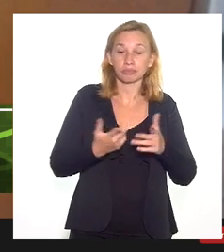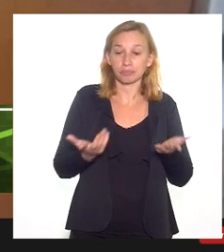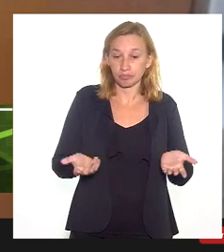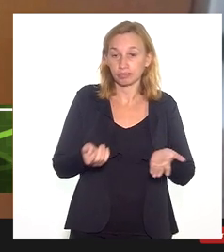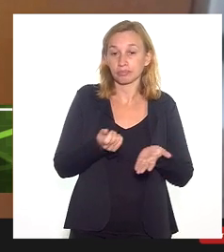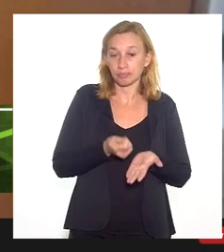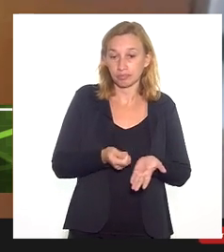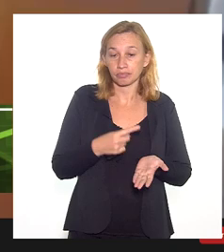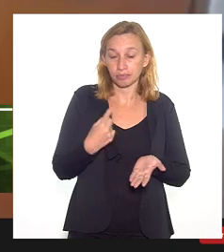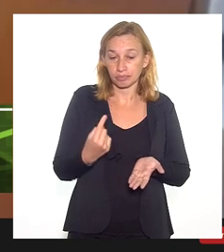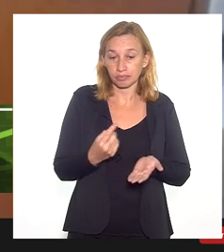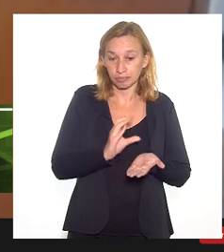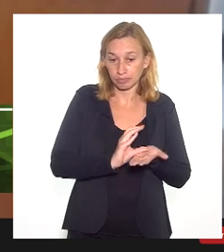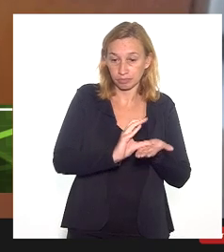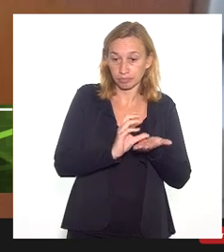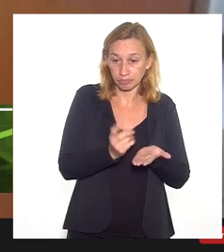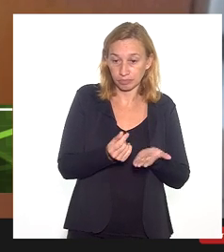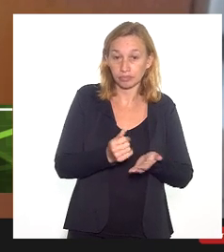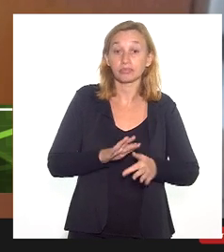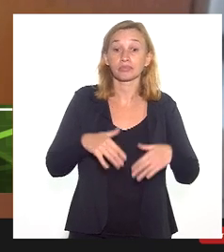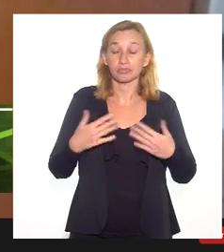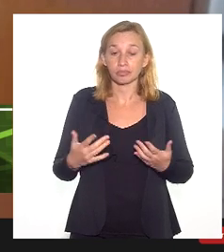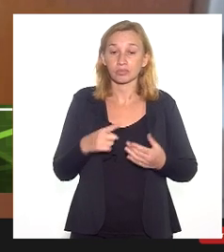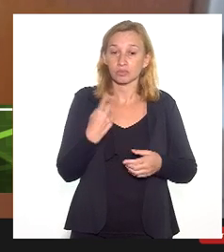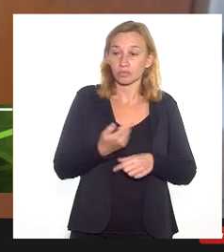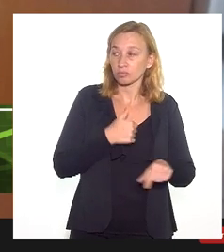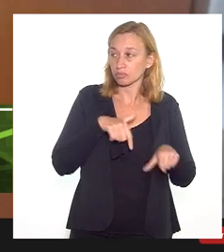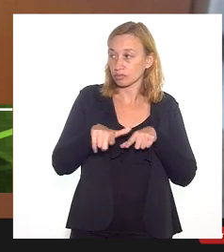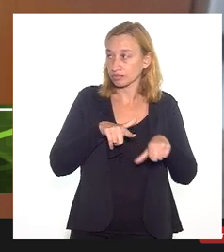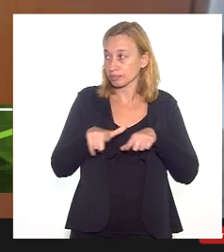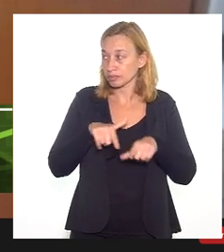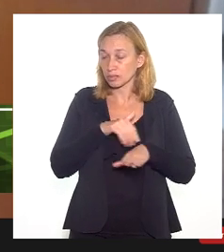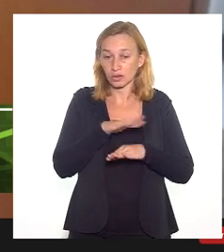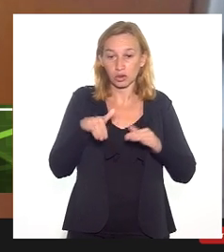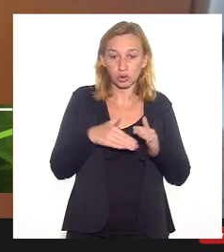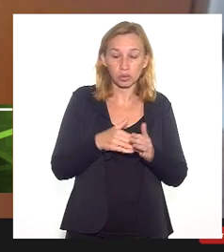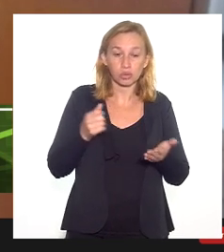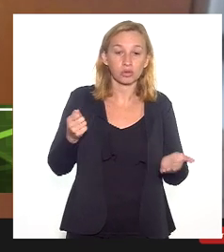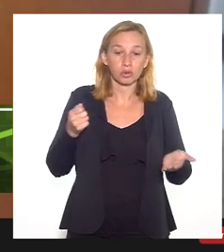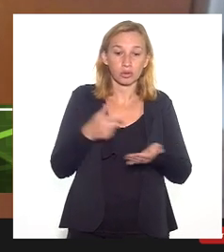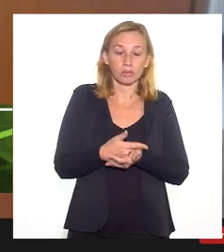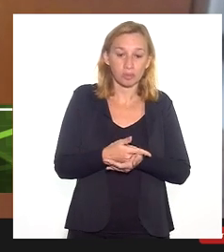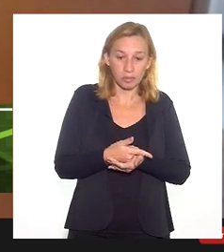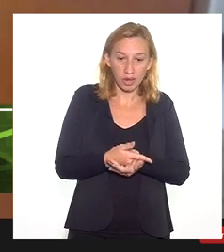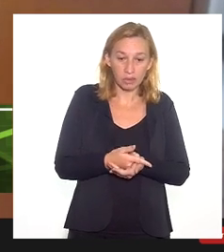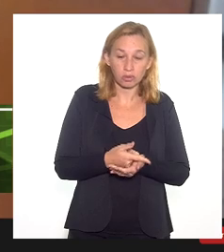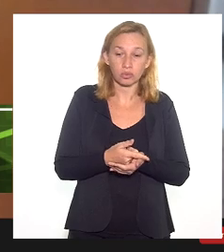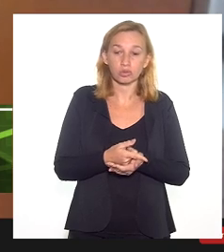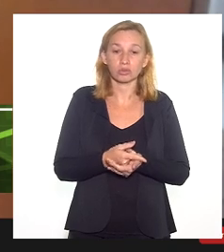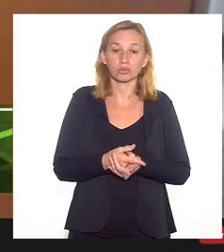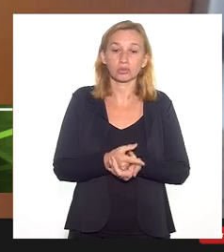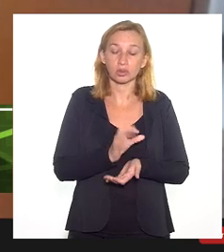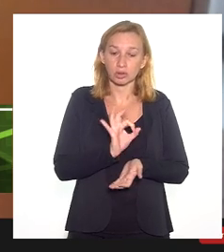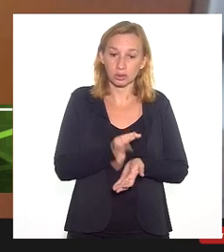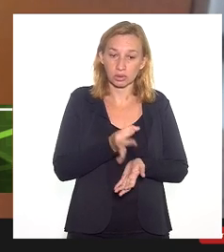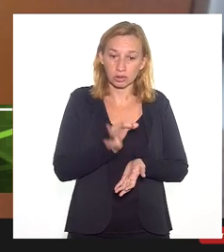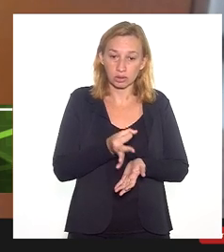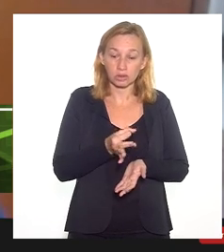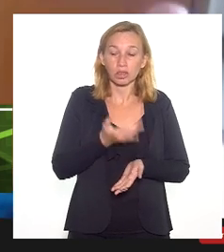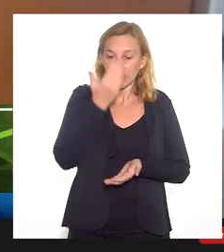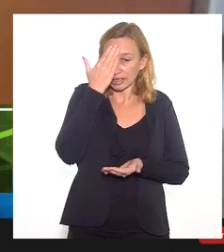manutenção em nosso orçamento. Estamos trabalhando para que todos sejam pagos em dia e